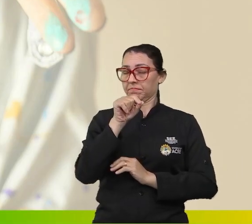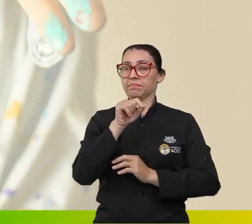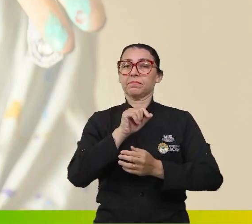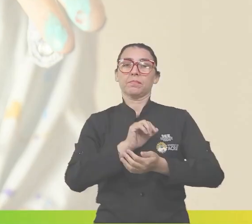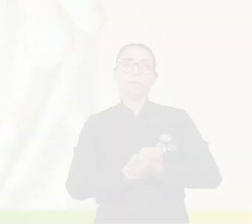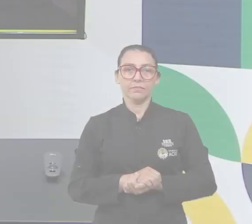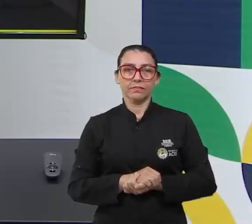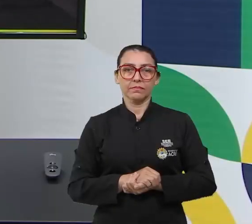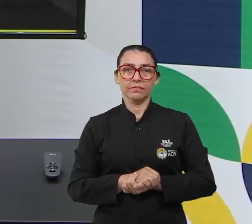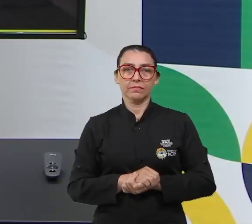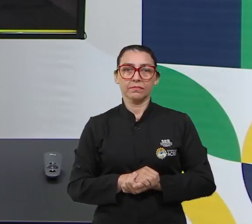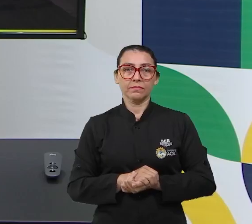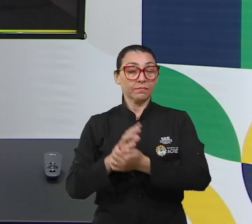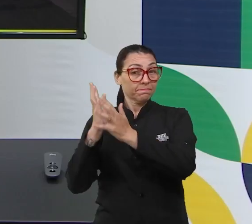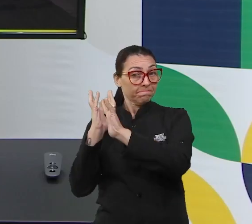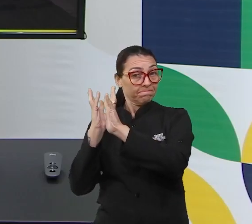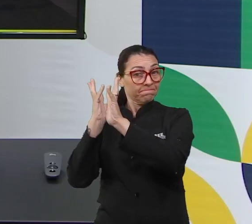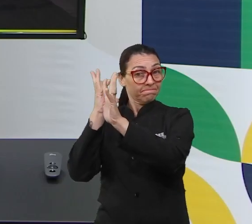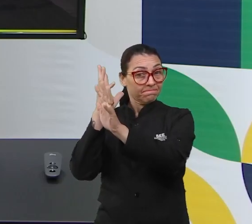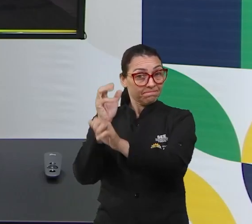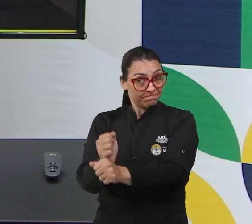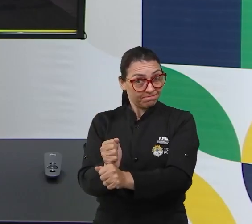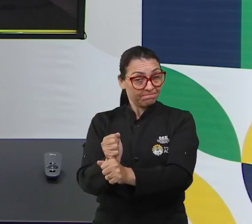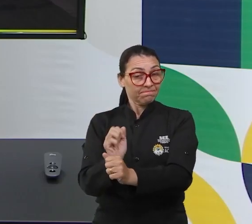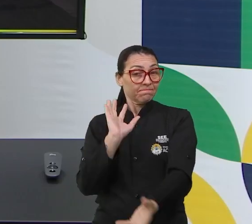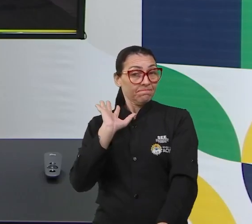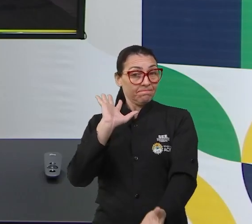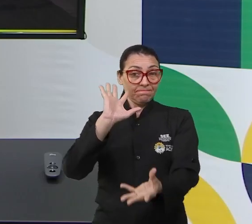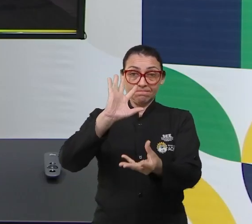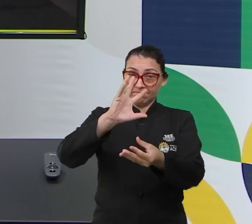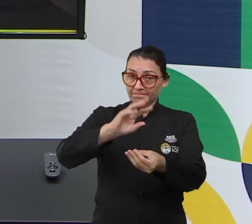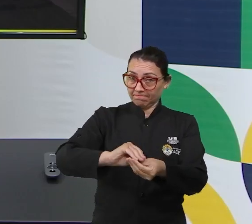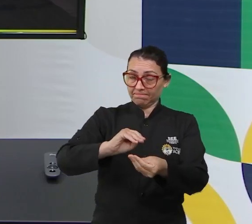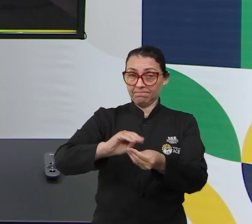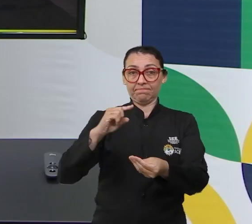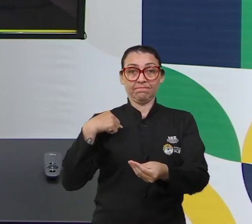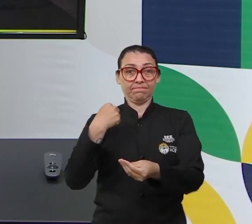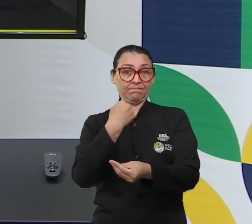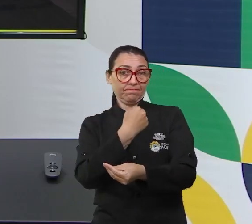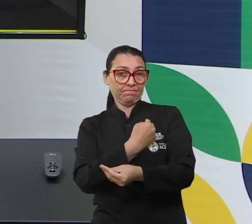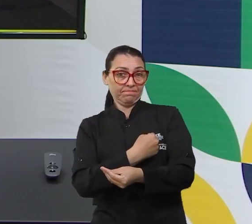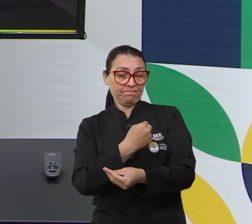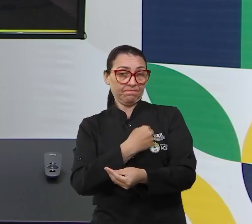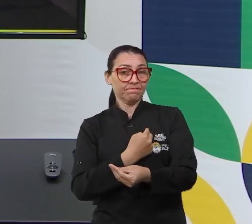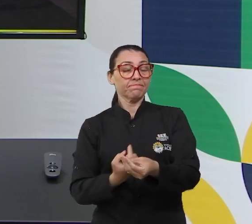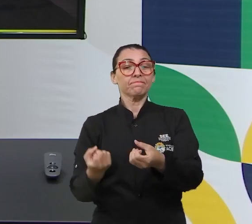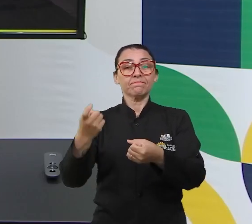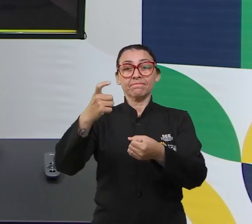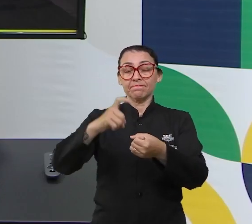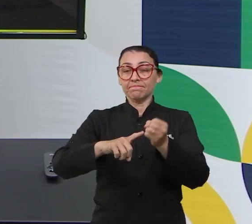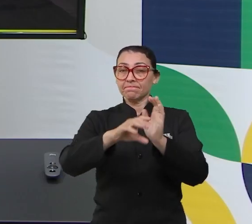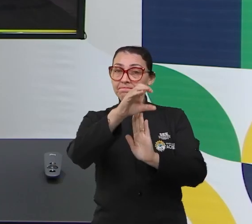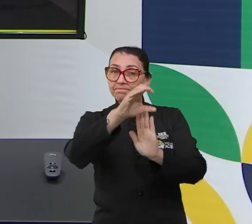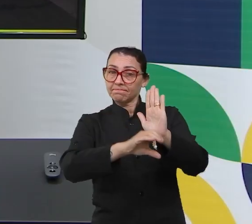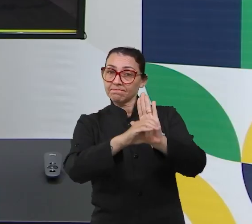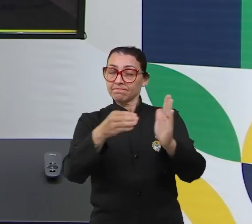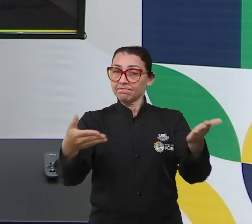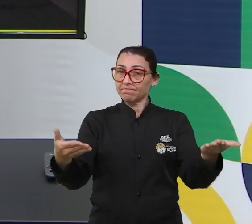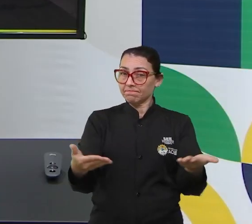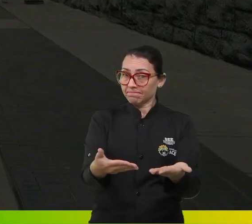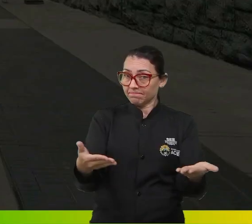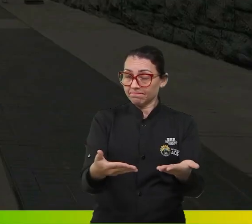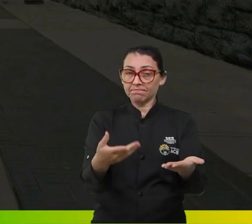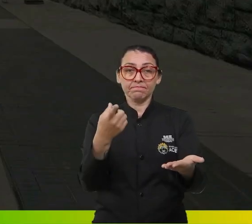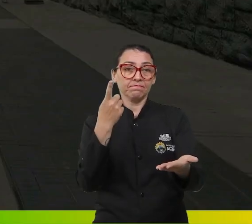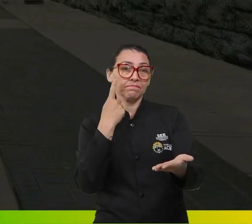obra. Então, agora nós vamos para o nosso recapitulando, para a gente retomar o conteúdo de hoje. Vamos lá, acompanha aqui